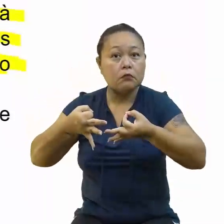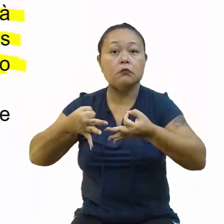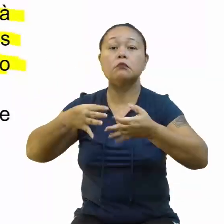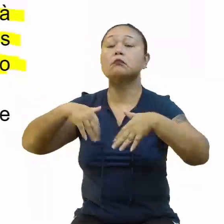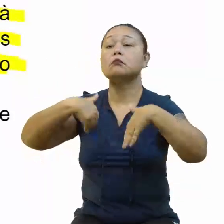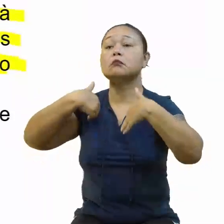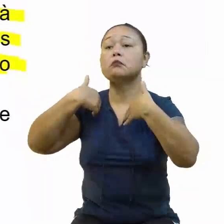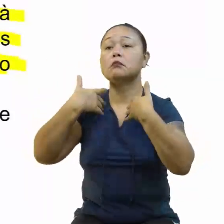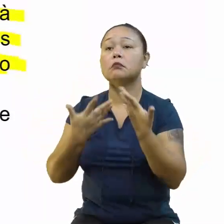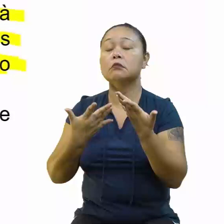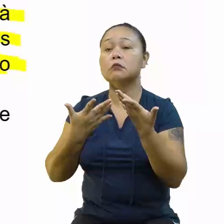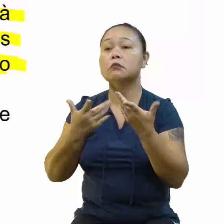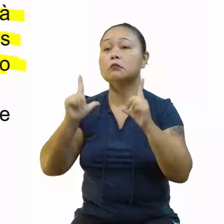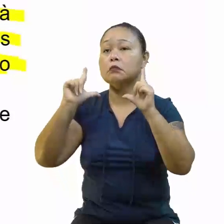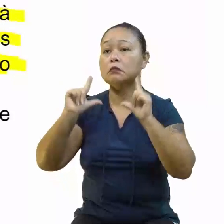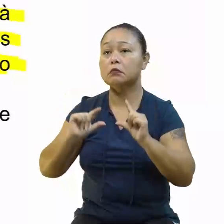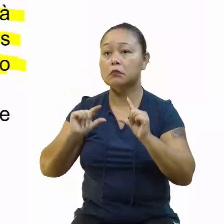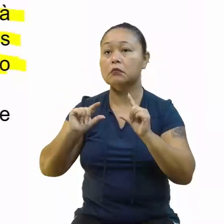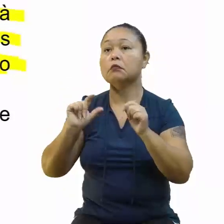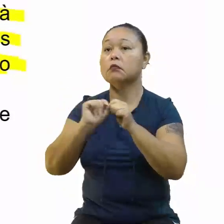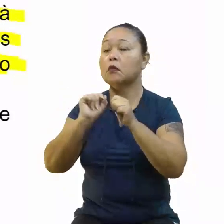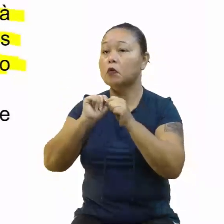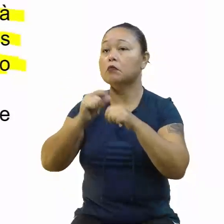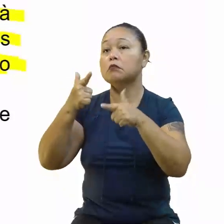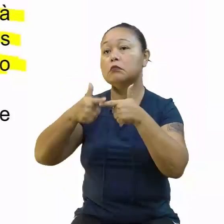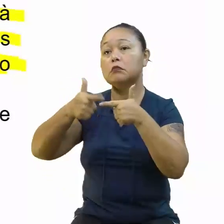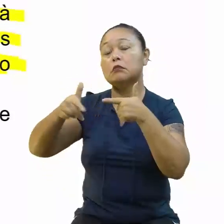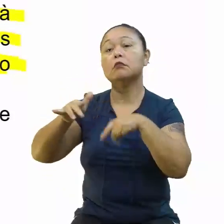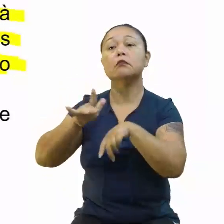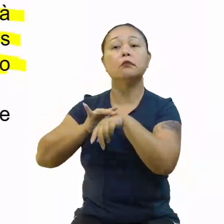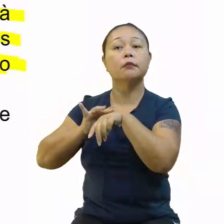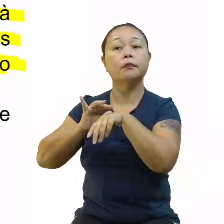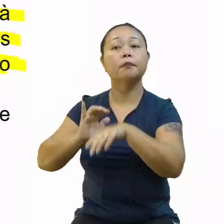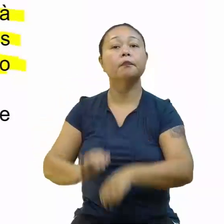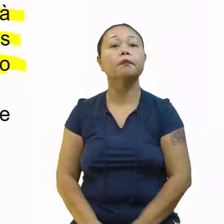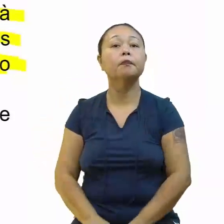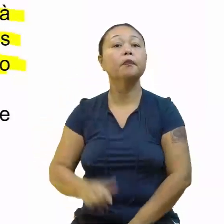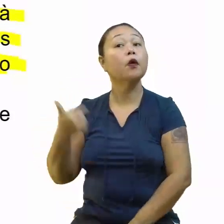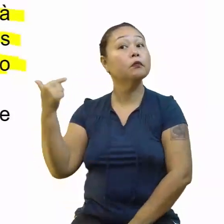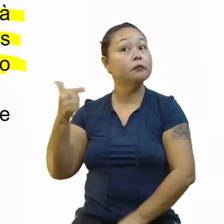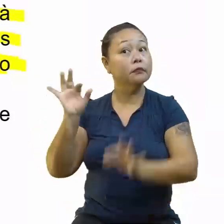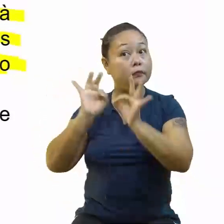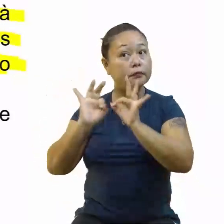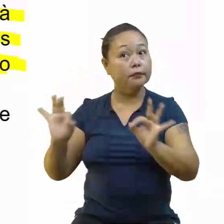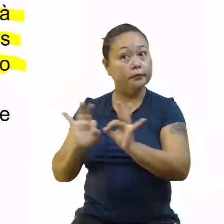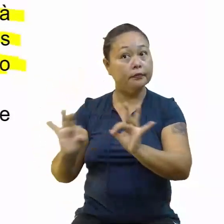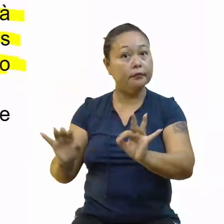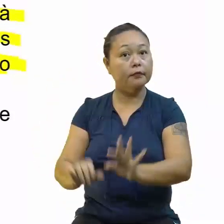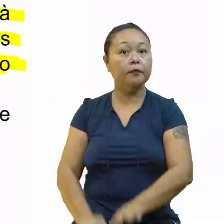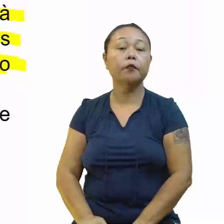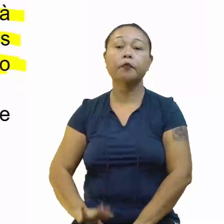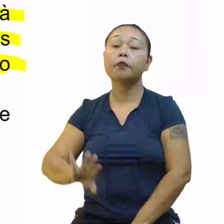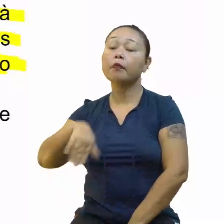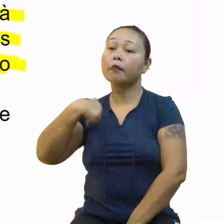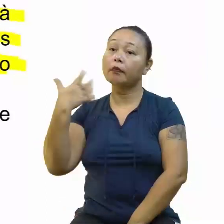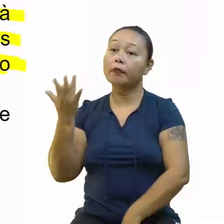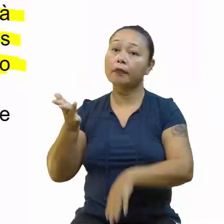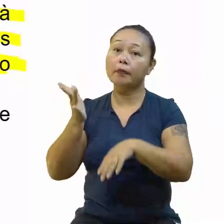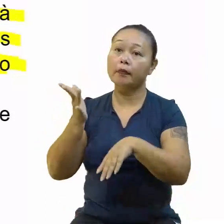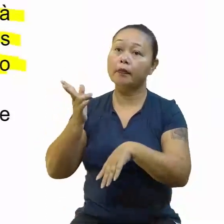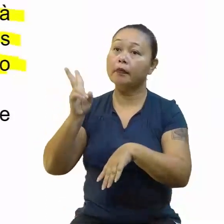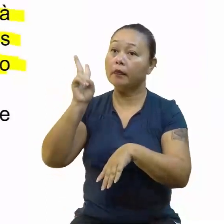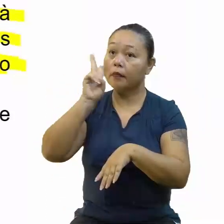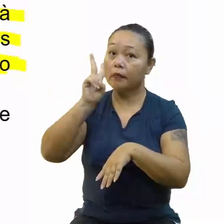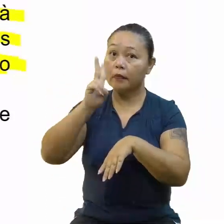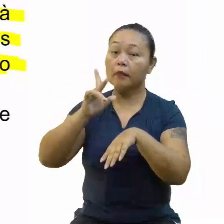para diminuir o quadro clínico. Vamos analisar 2. As doenças crônicas, lembra que nós estamos falando